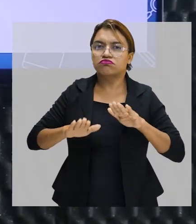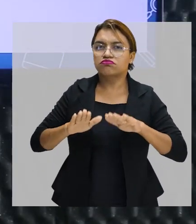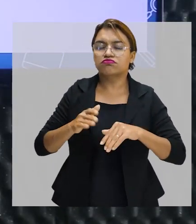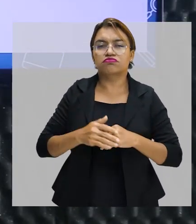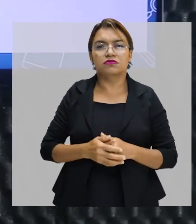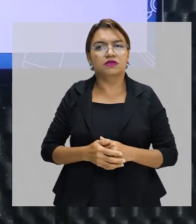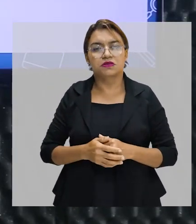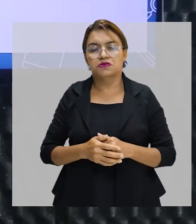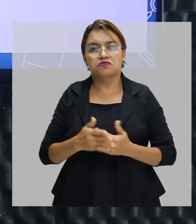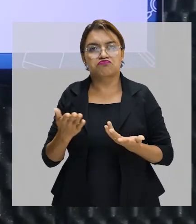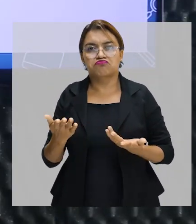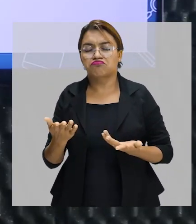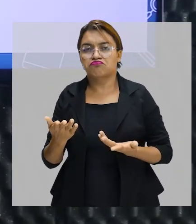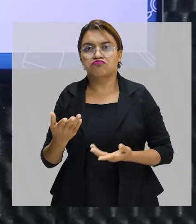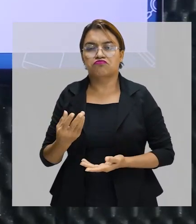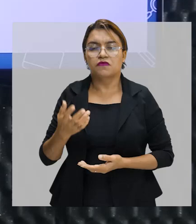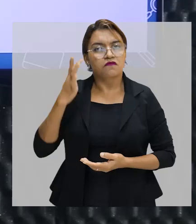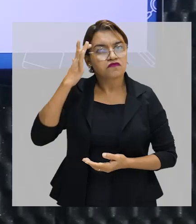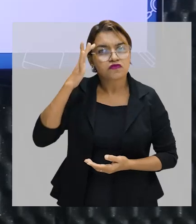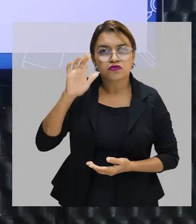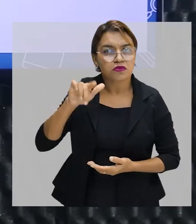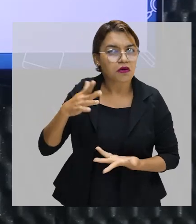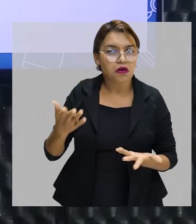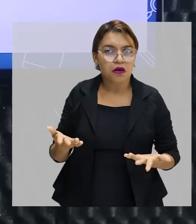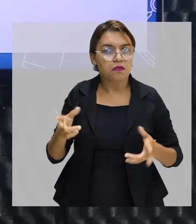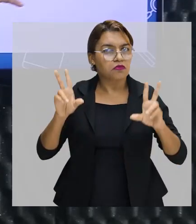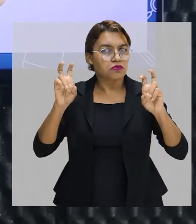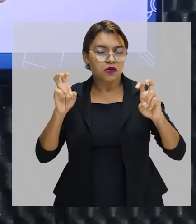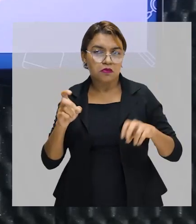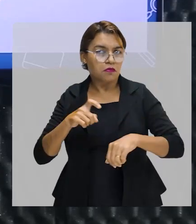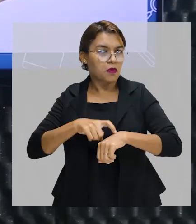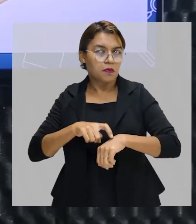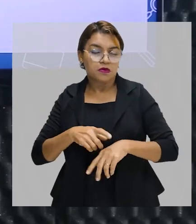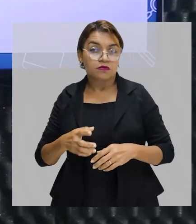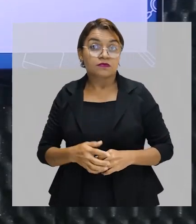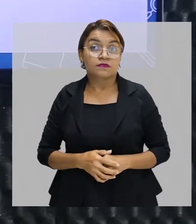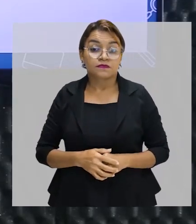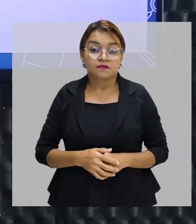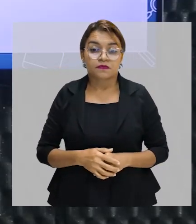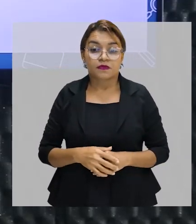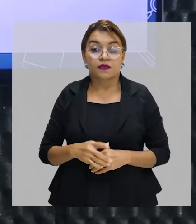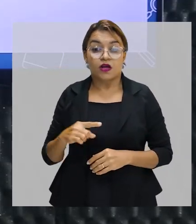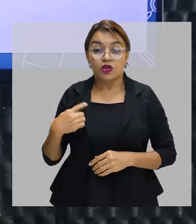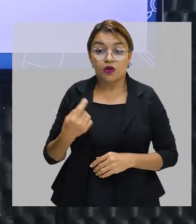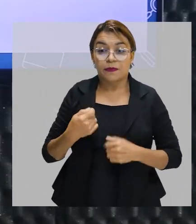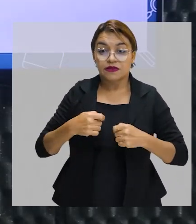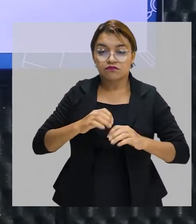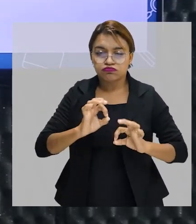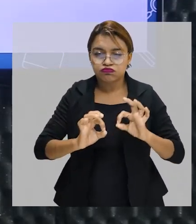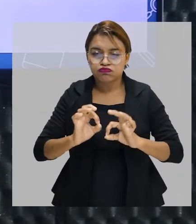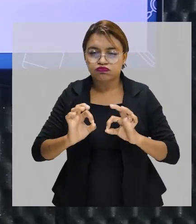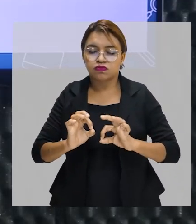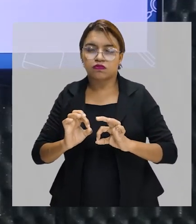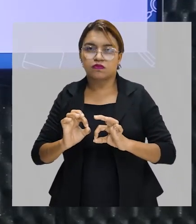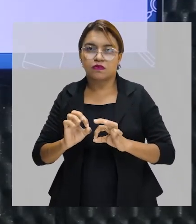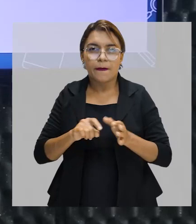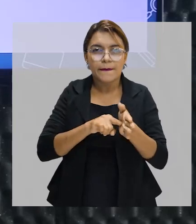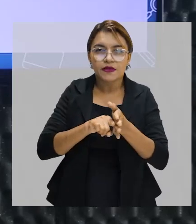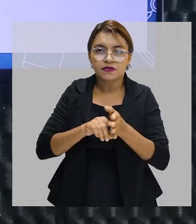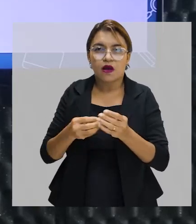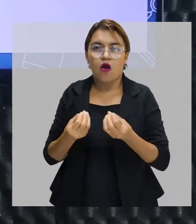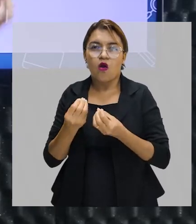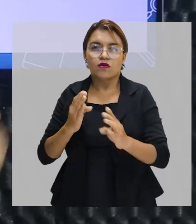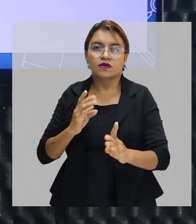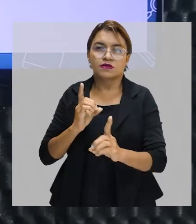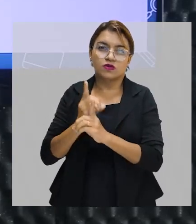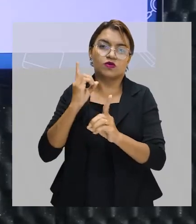na evidência, alguma coisa que você não saiba no momento. Aí nós vamos articular e onde podemos encontrá-los, ou seja,